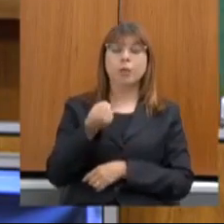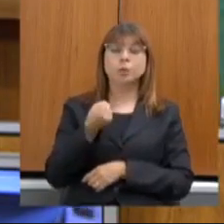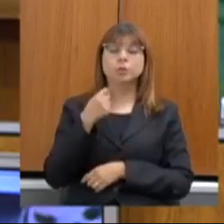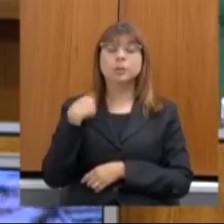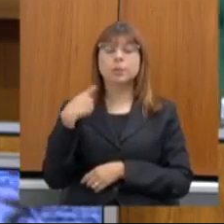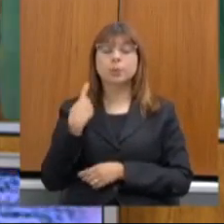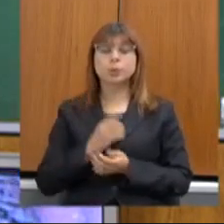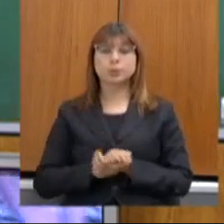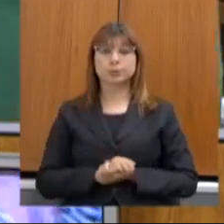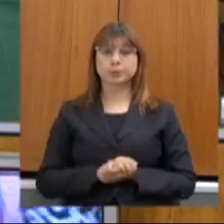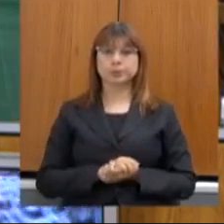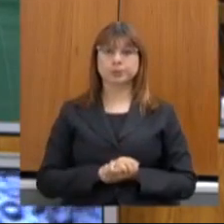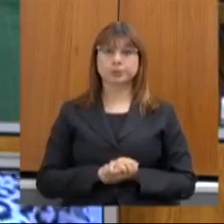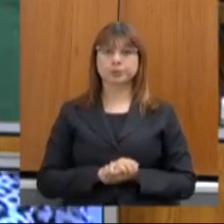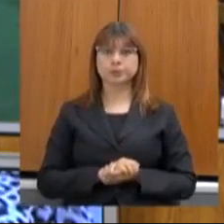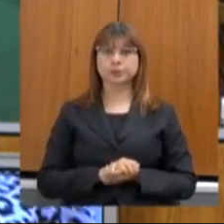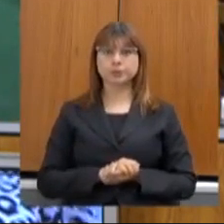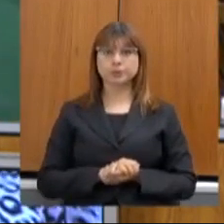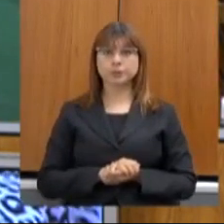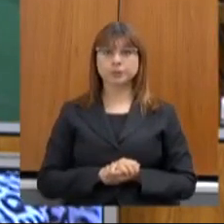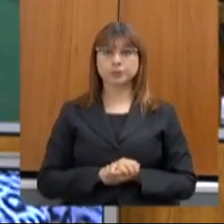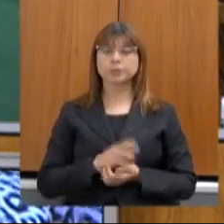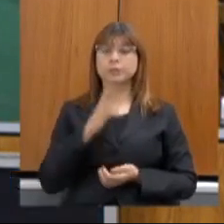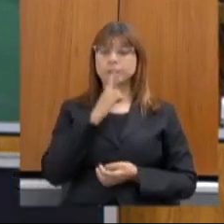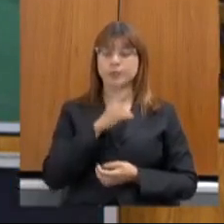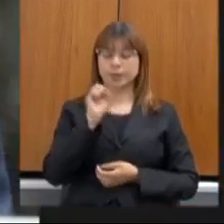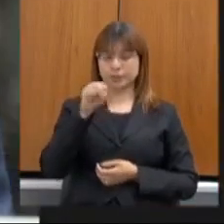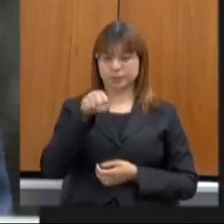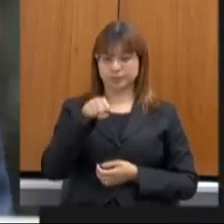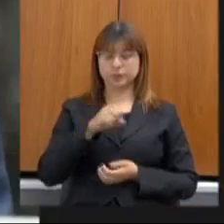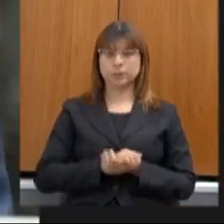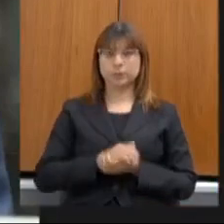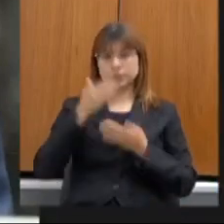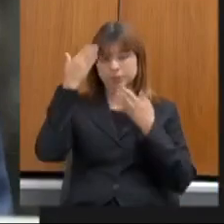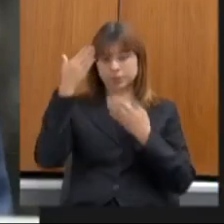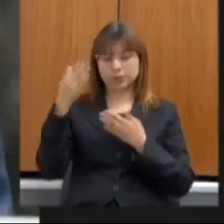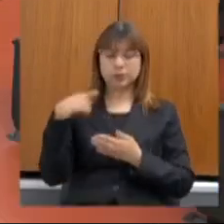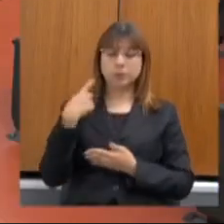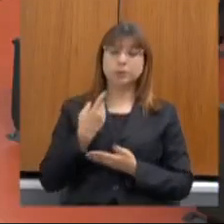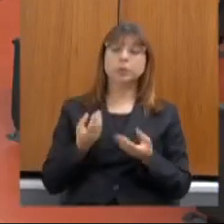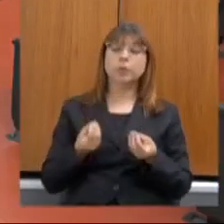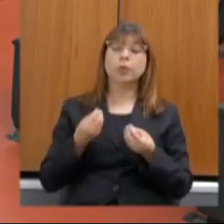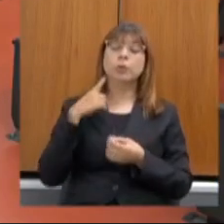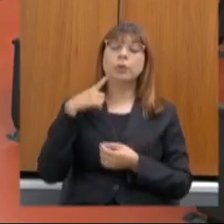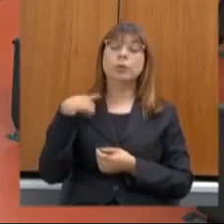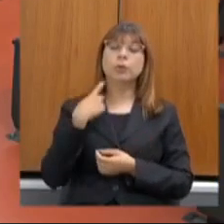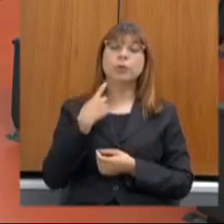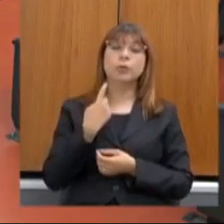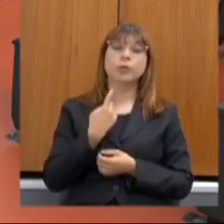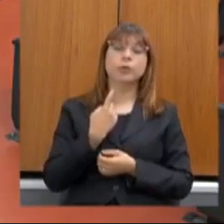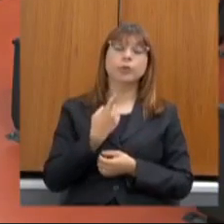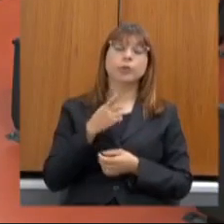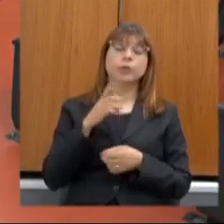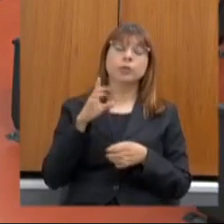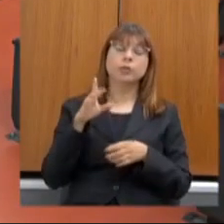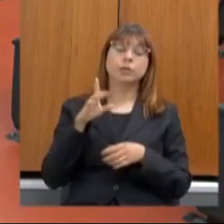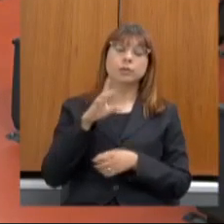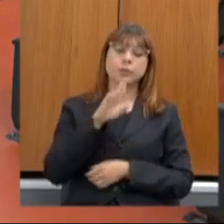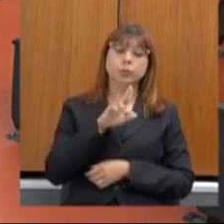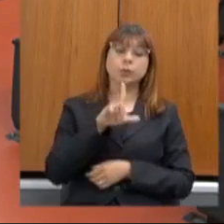Pimenta e o senhor presidente Obrigada Deputado como vota o Deputado Ulysses Gomes